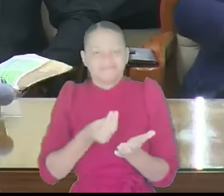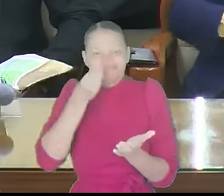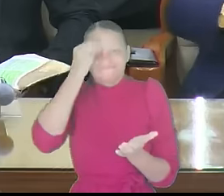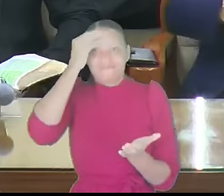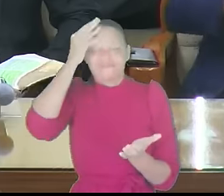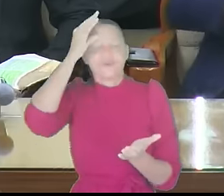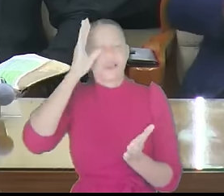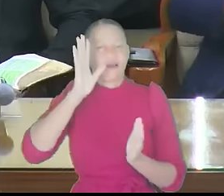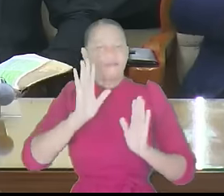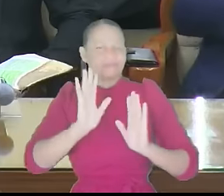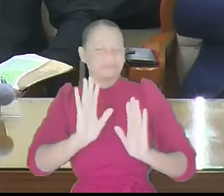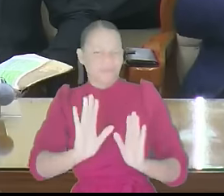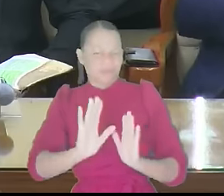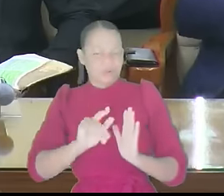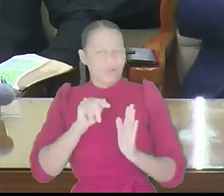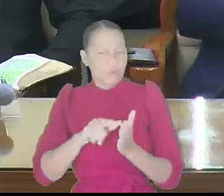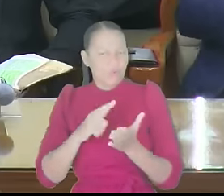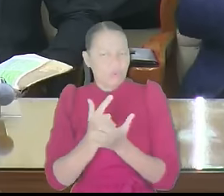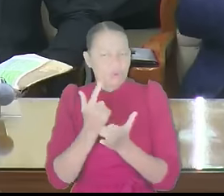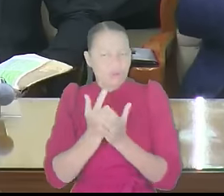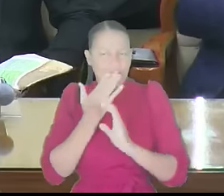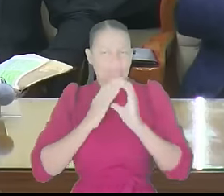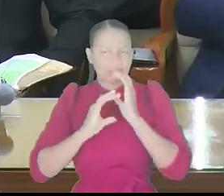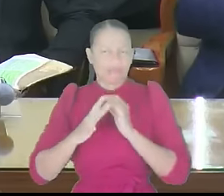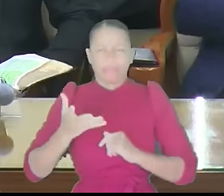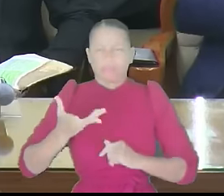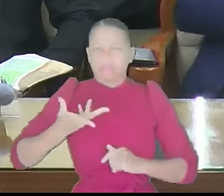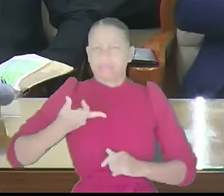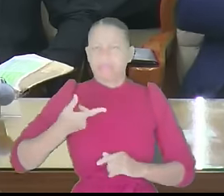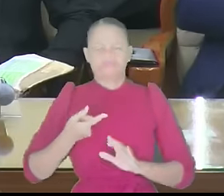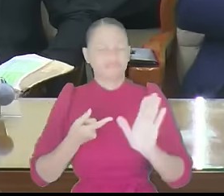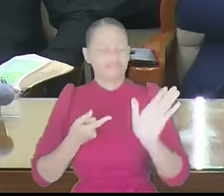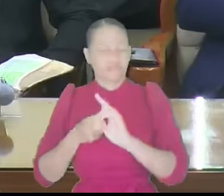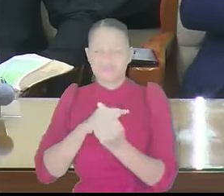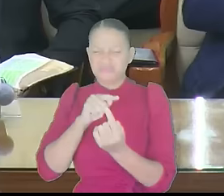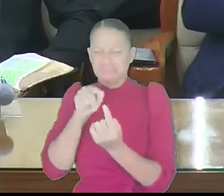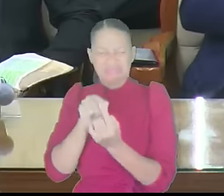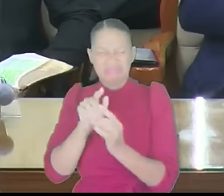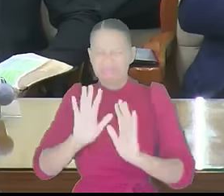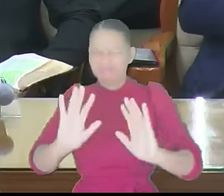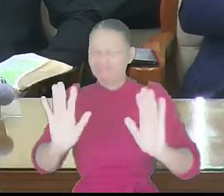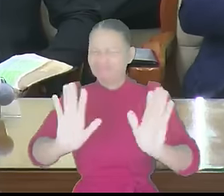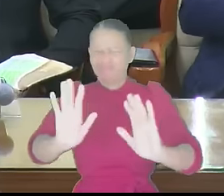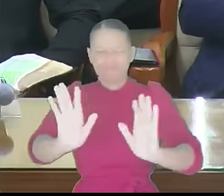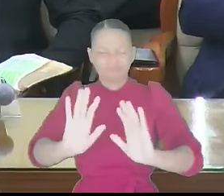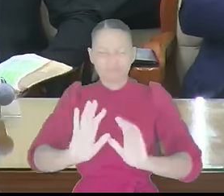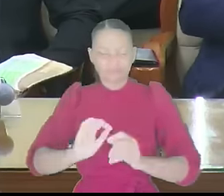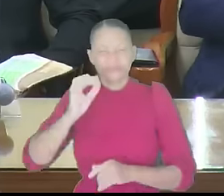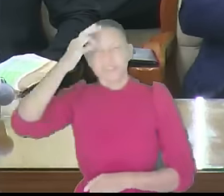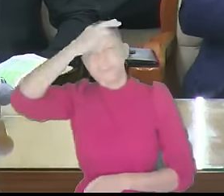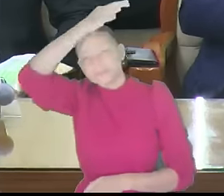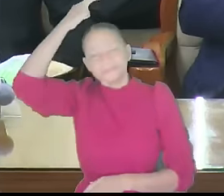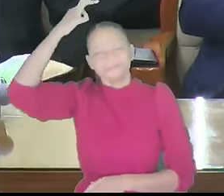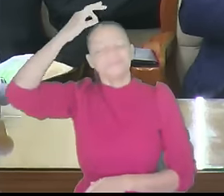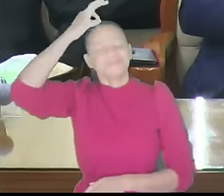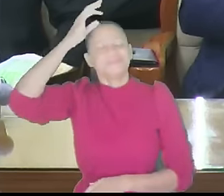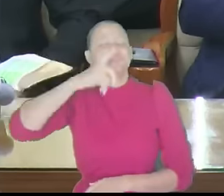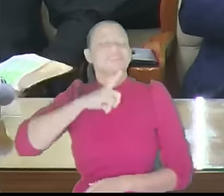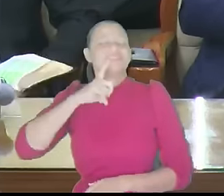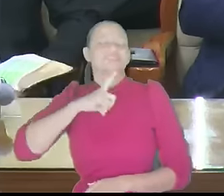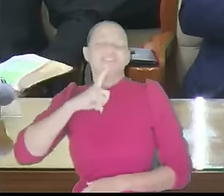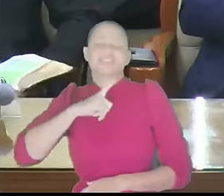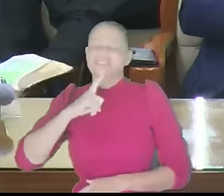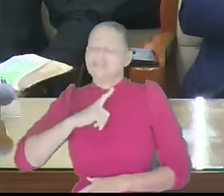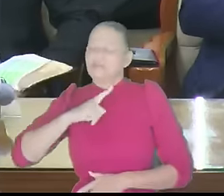de sensualidade. Não foi feito com este propósito. O Espírito Santo tinha algo mais